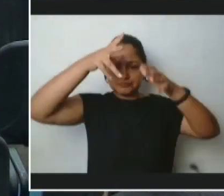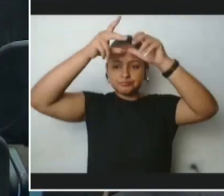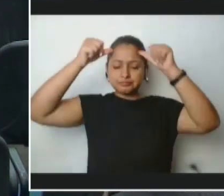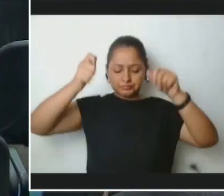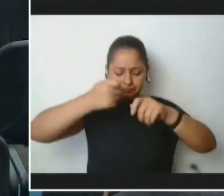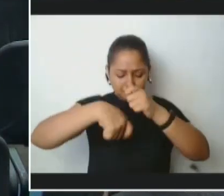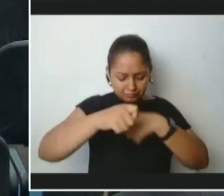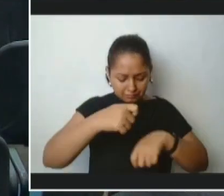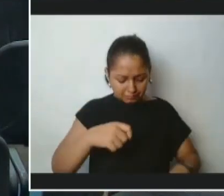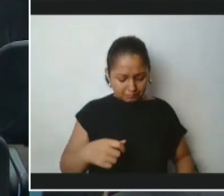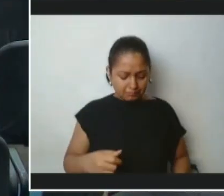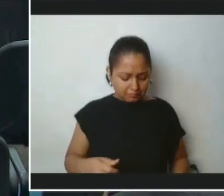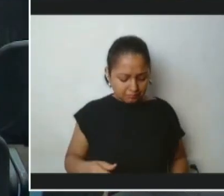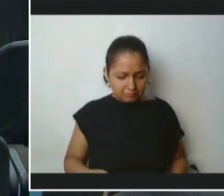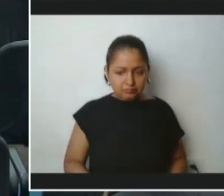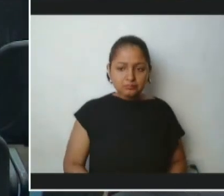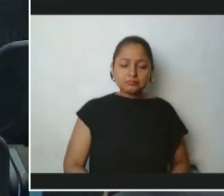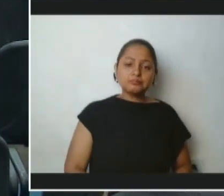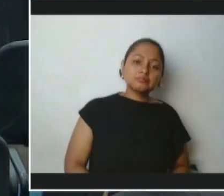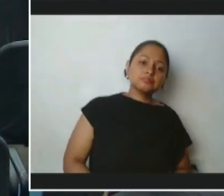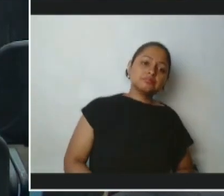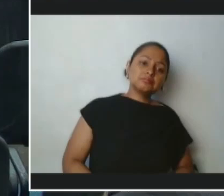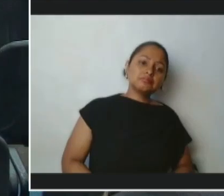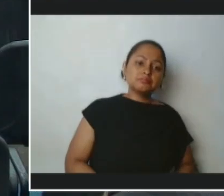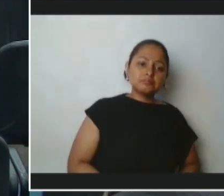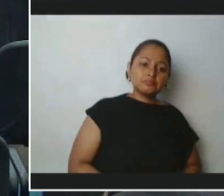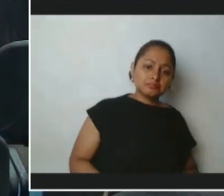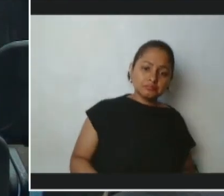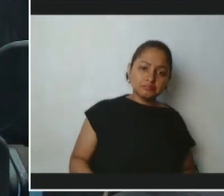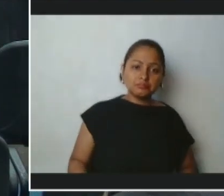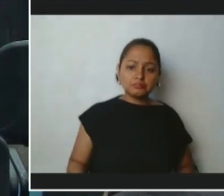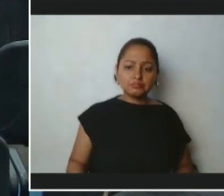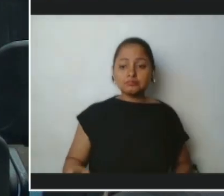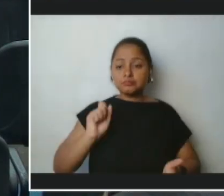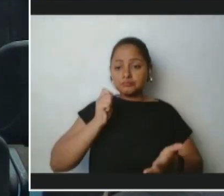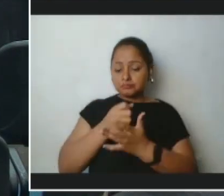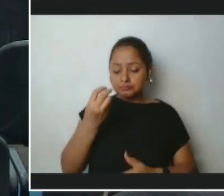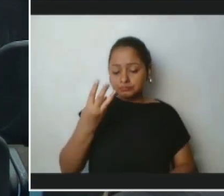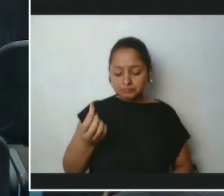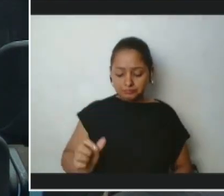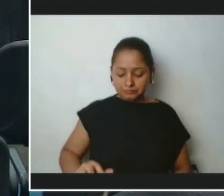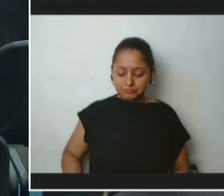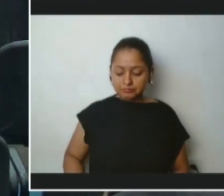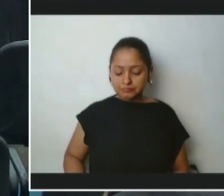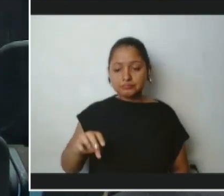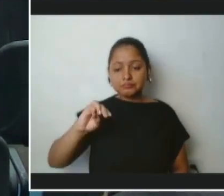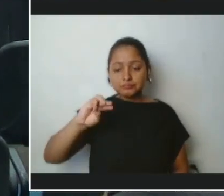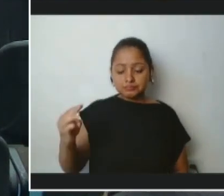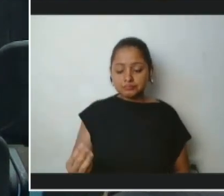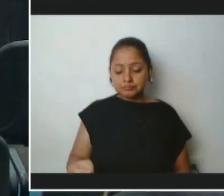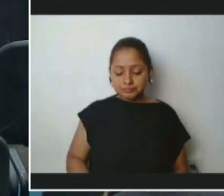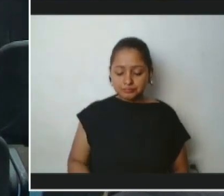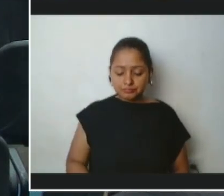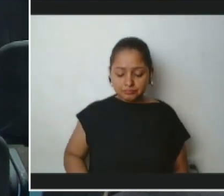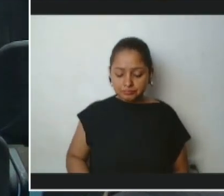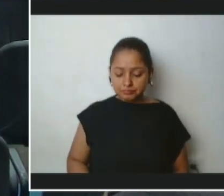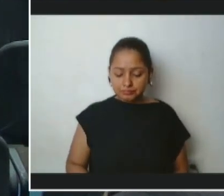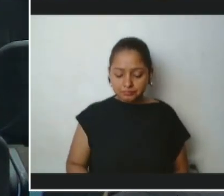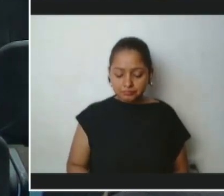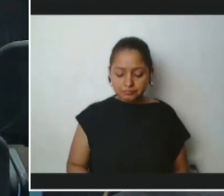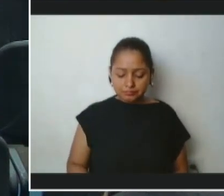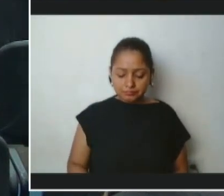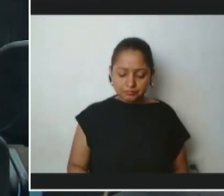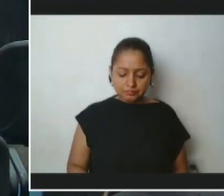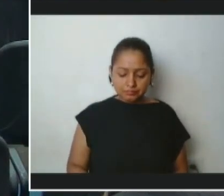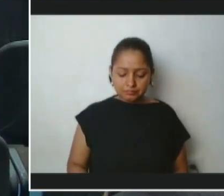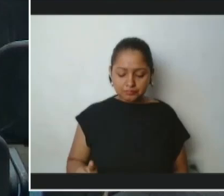nós que o município teria que pagar 36 milhões no aporte. Esse complemento